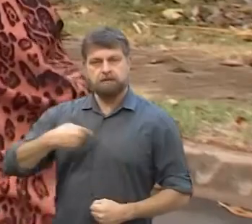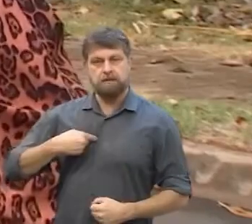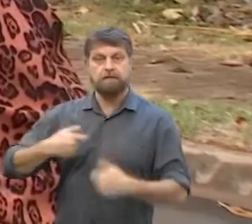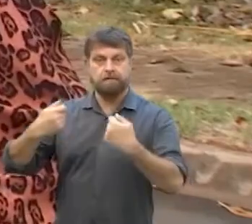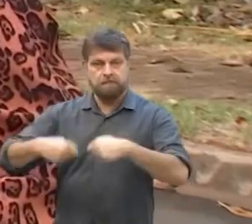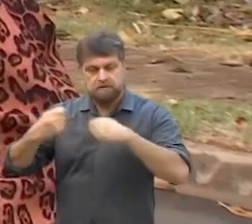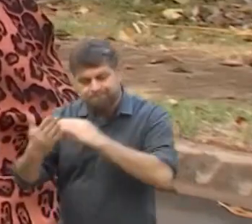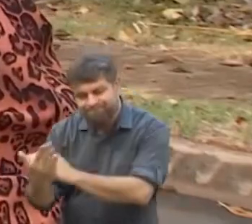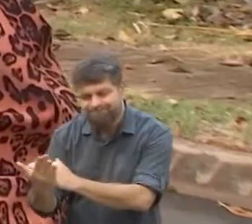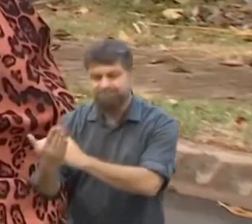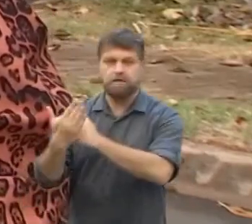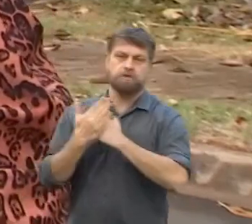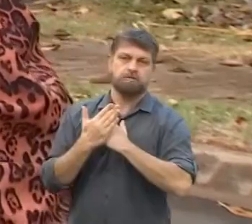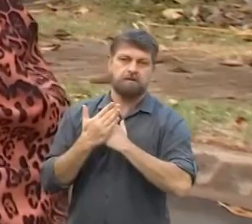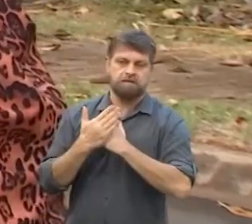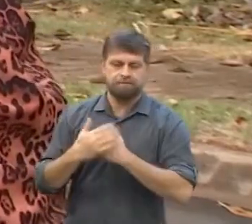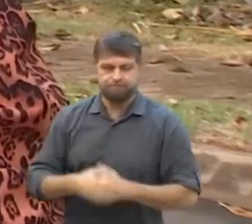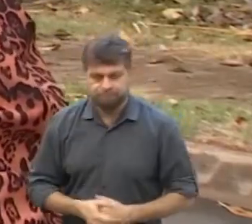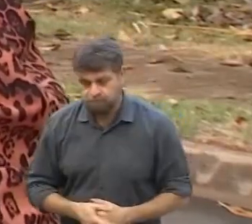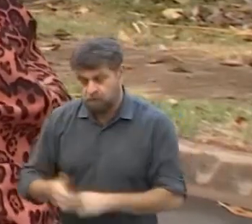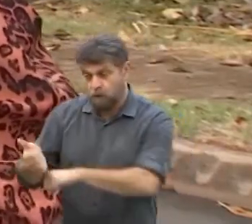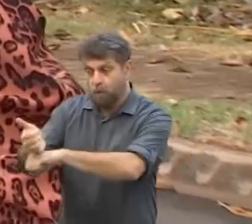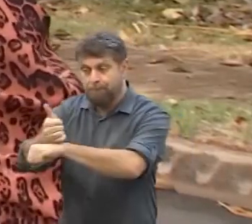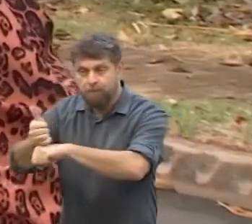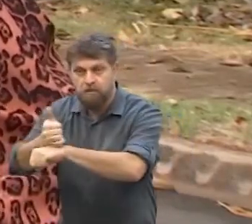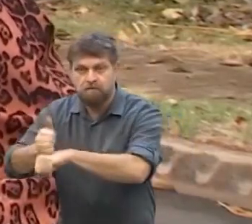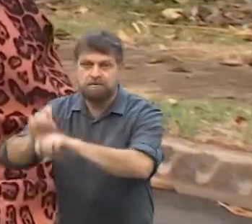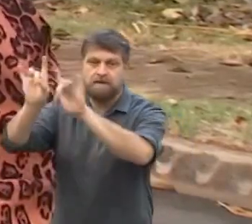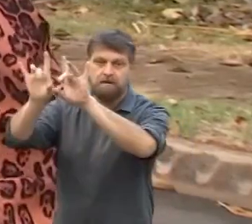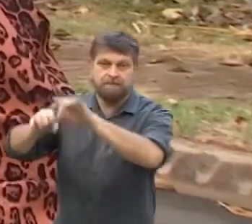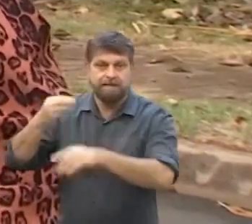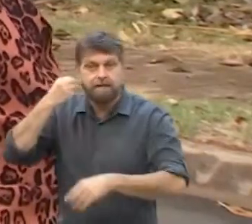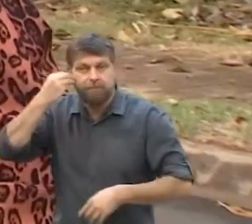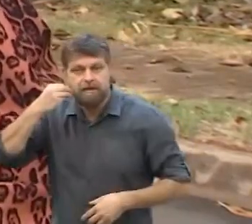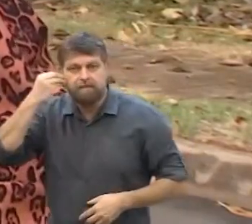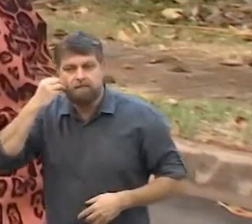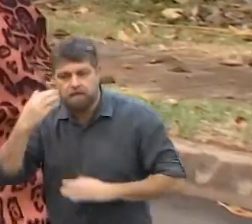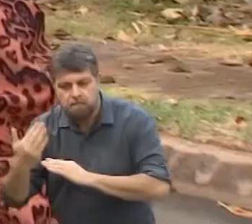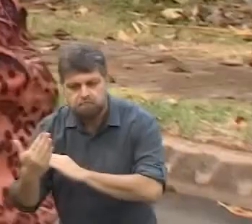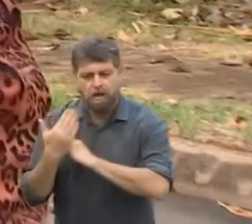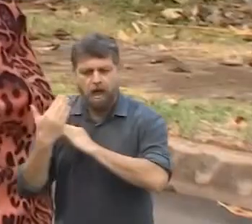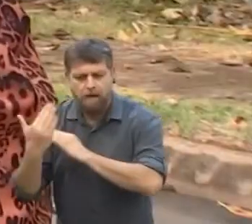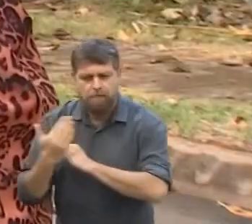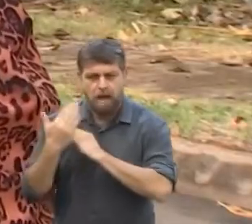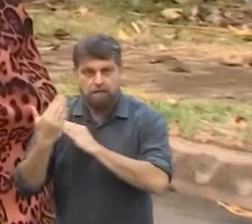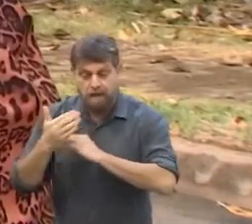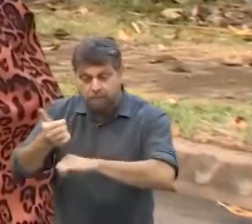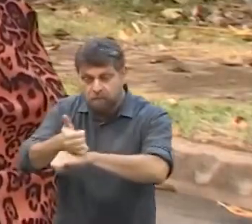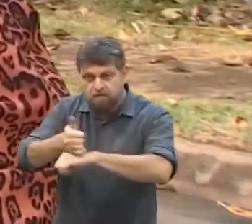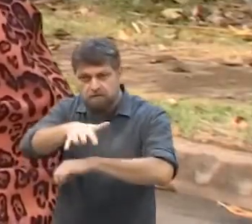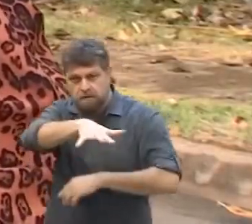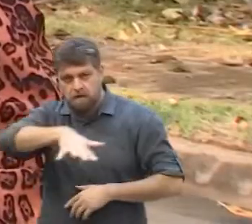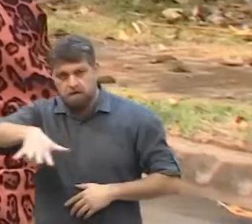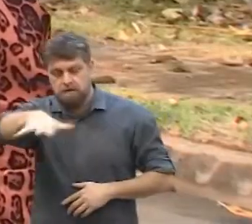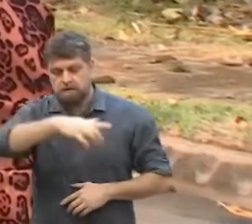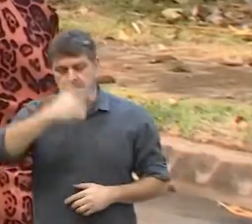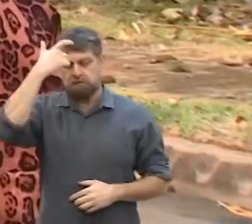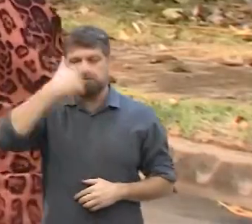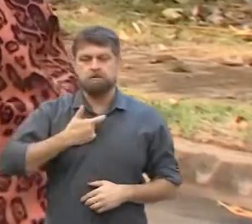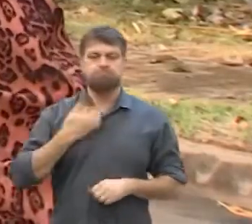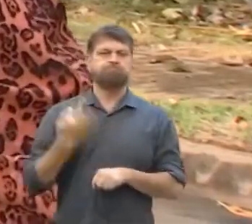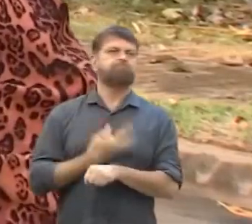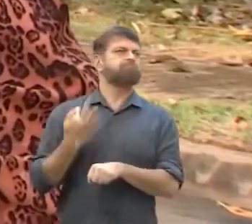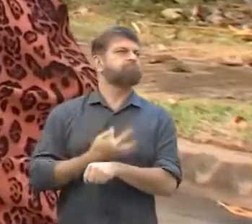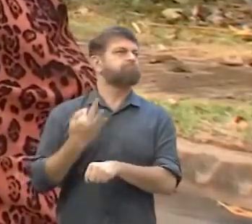admitir que a gente precisa de ajuda de terceiro, né? De pessoa experiente, de profissional na área. Enquanto a gente